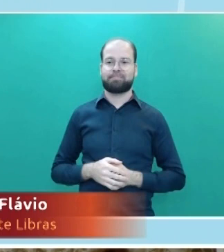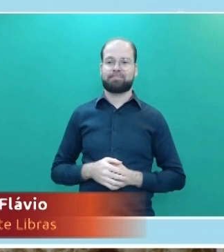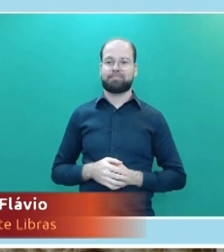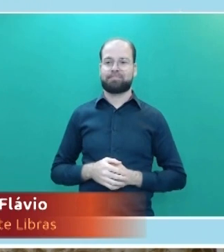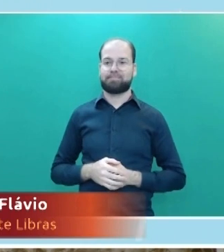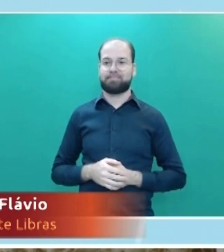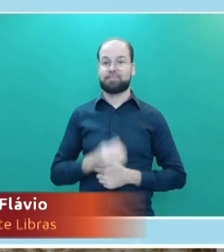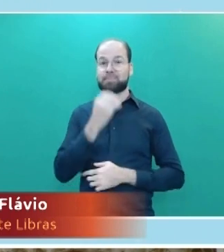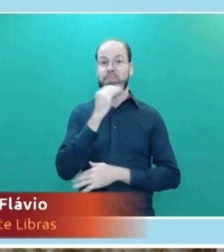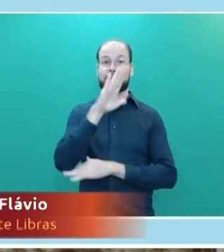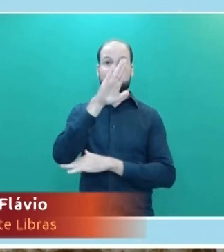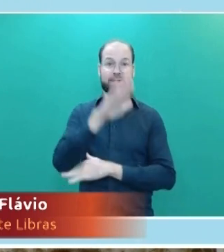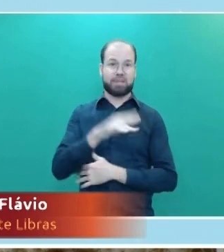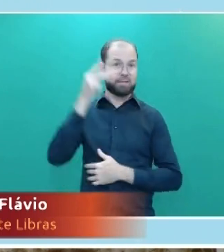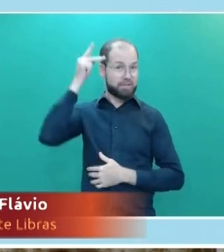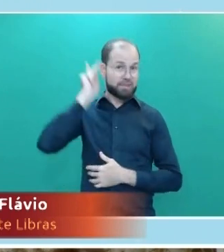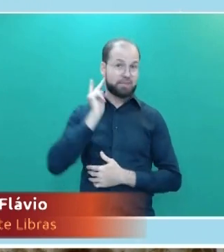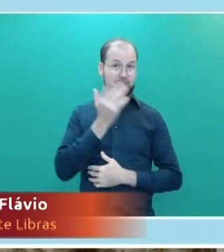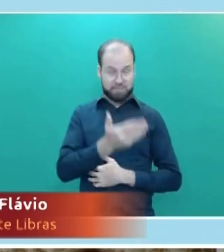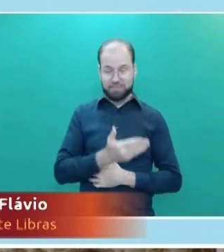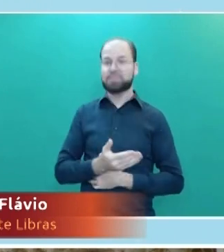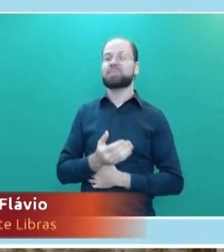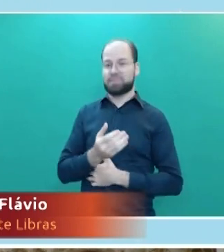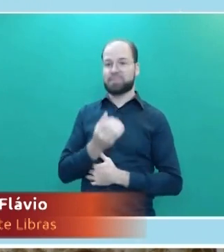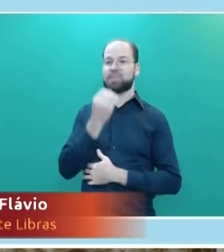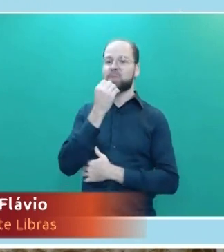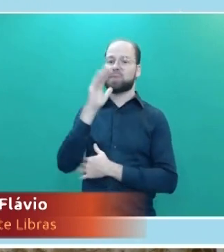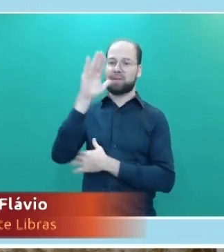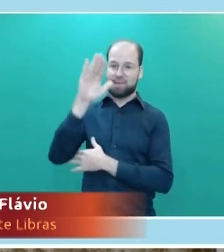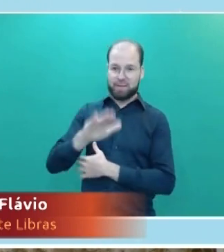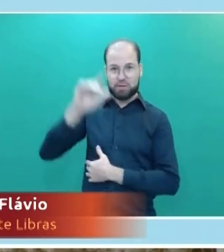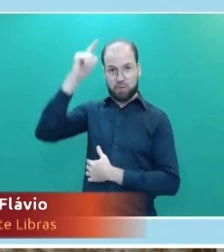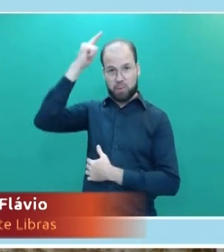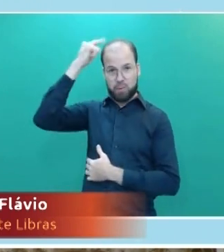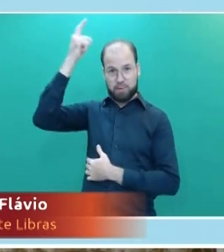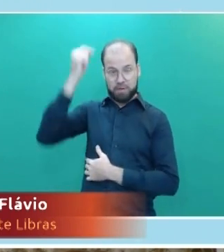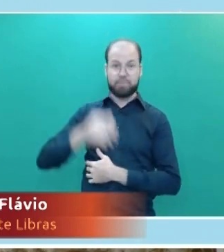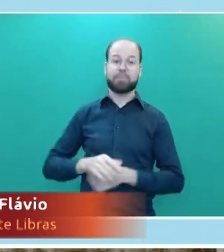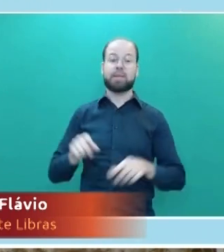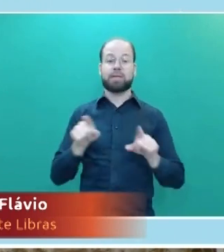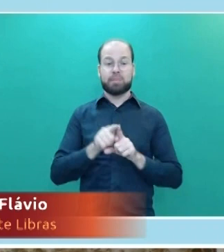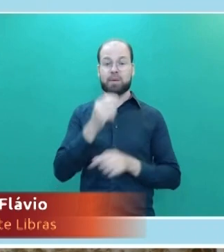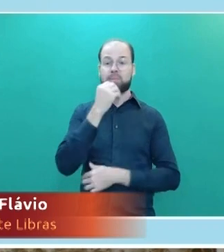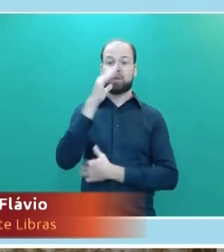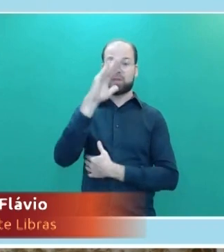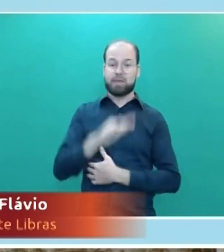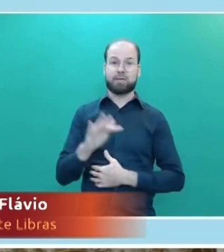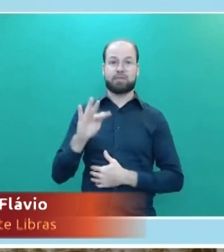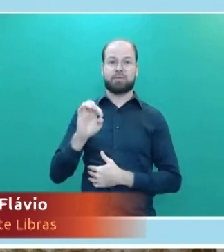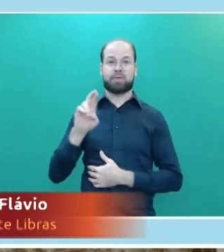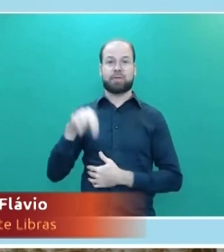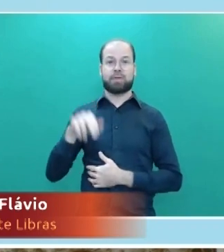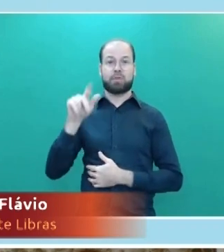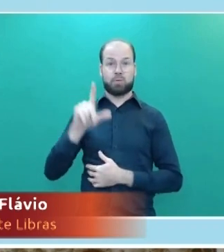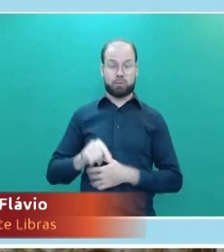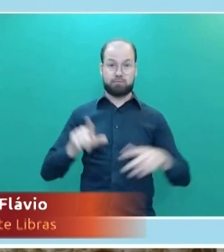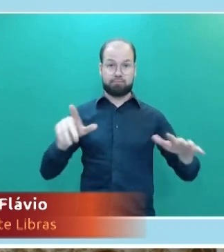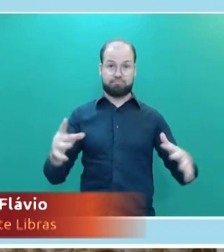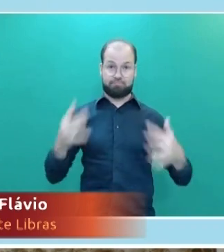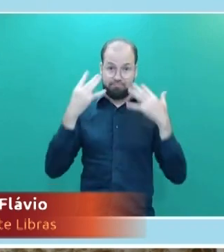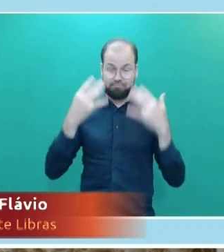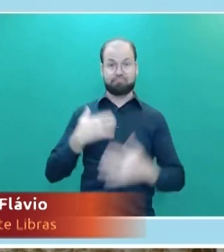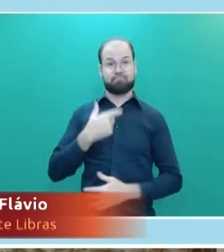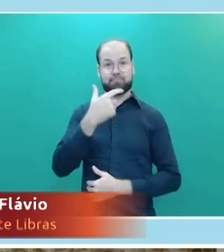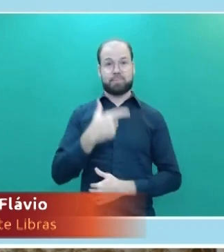Boa tarde, Camila. Boa tarde, Weber, Fernando, ao público que nos assiste. Sou professora Lueli, tenho